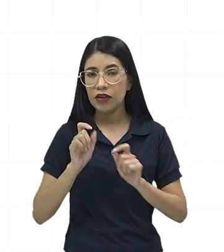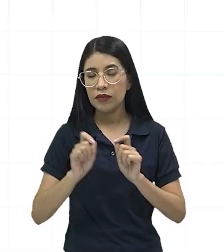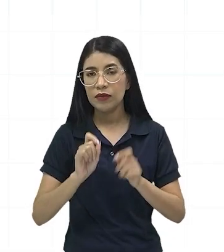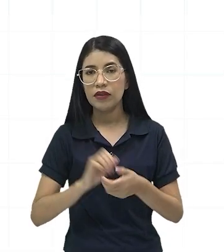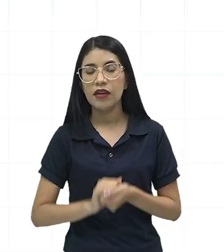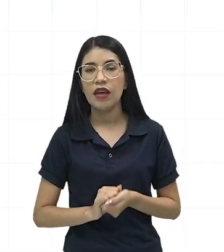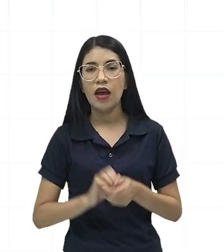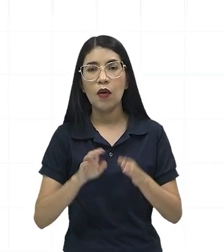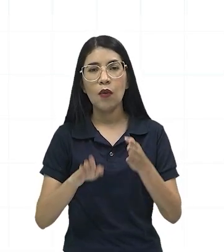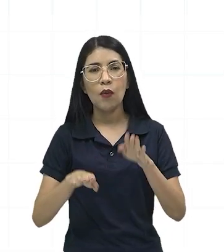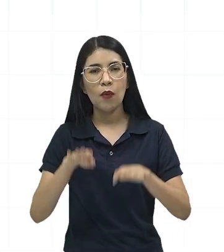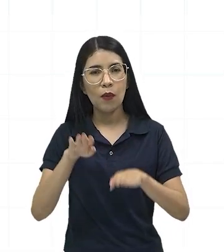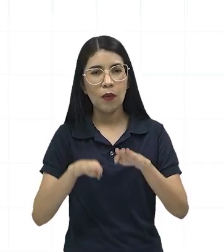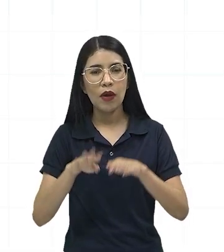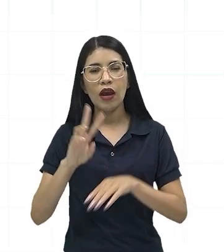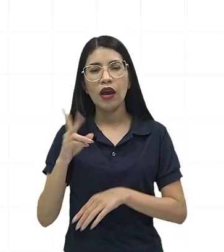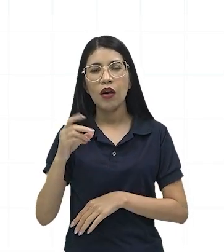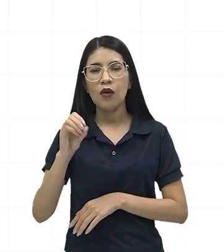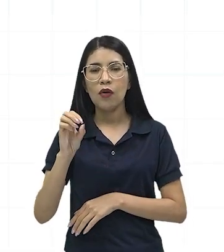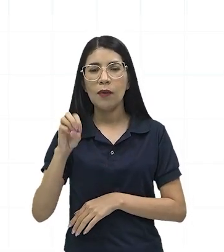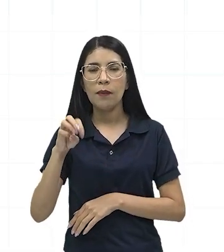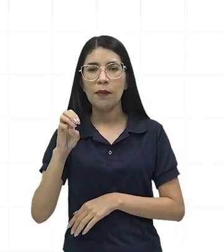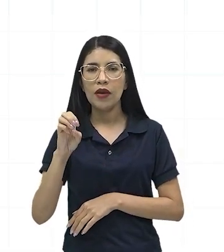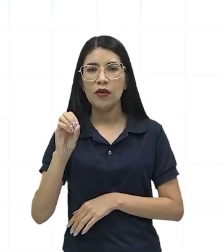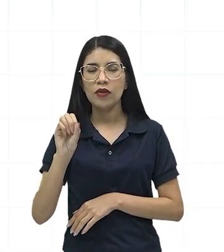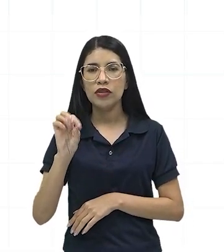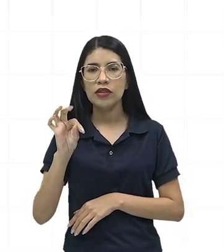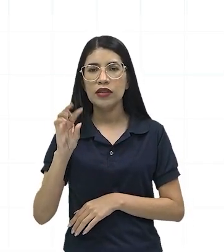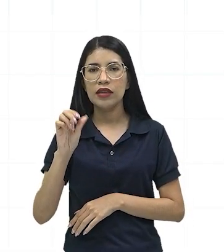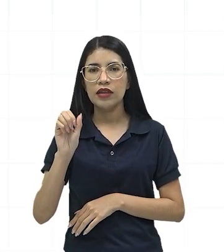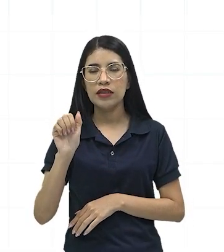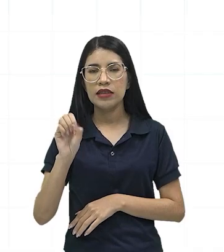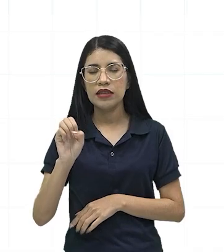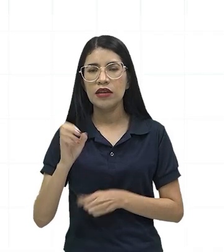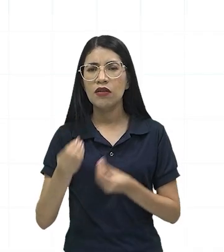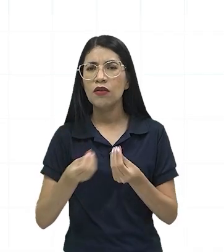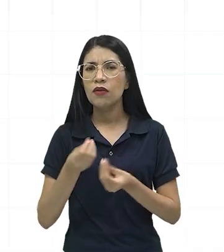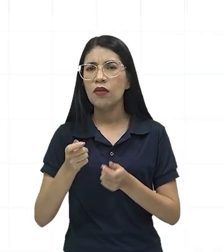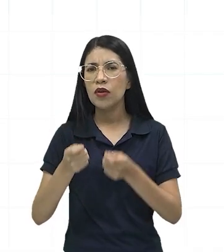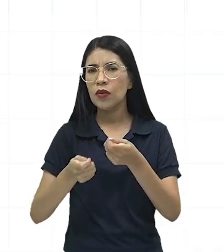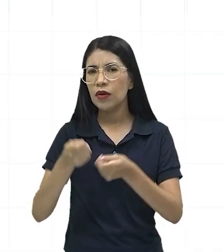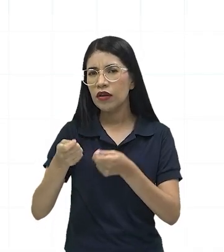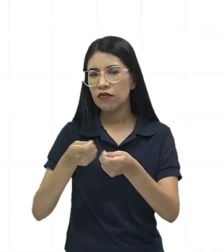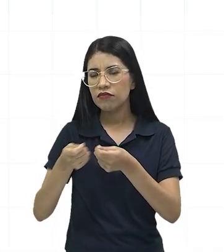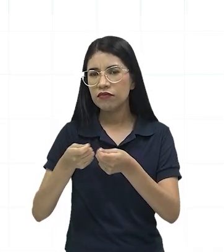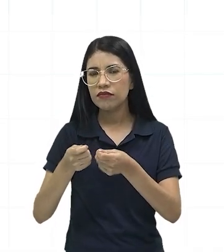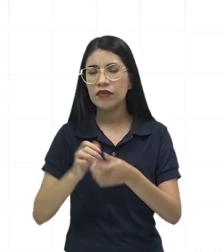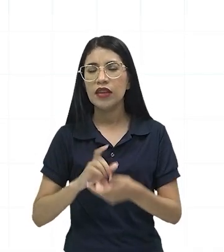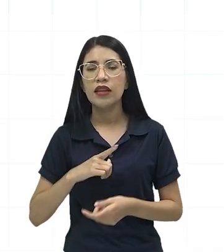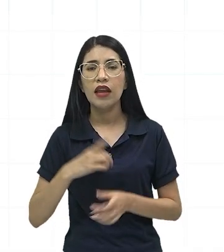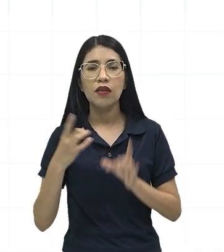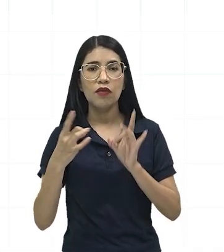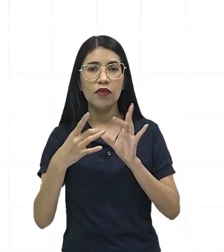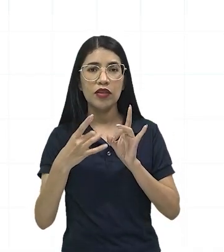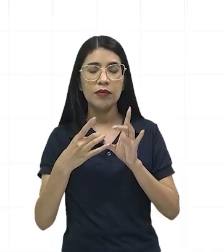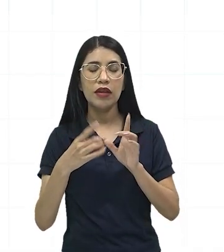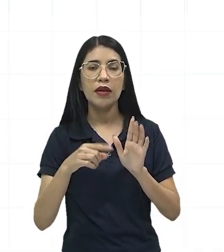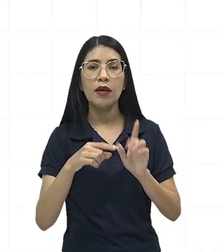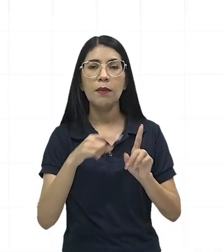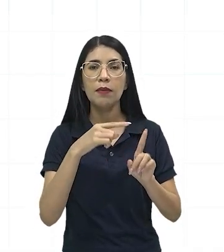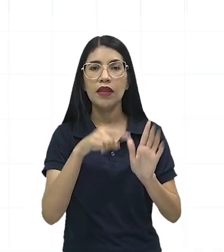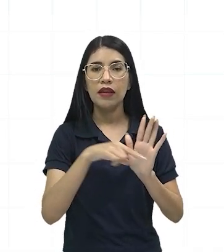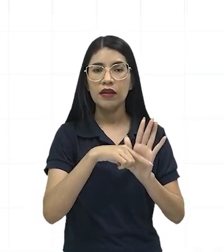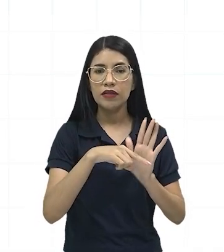gente chama de homeostase, certo? Mas como é que essa regulação é feita? Por meio do feedback. Nós temos